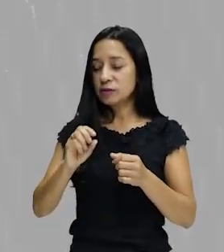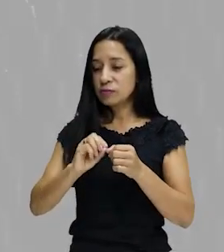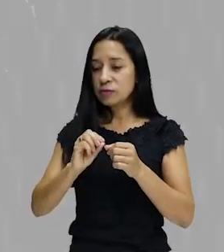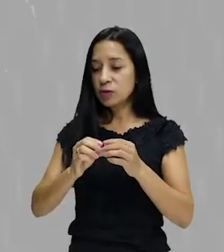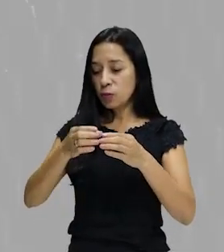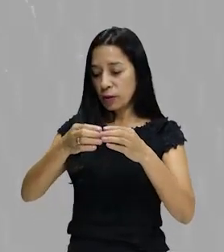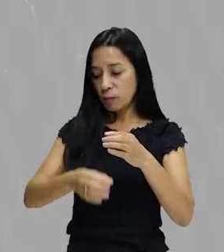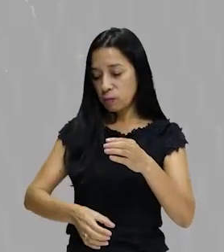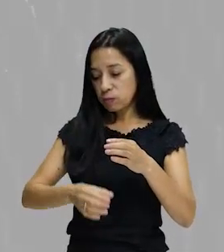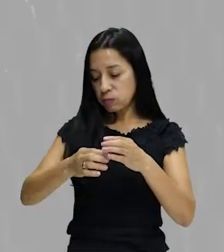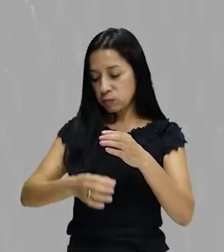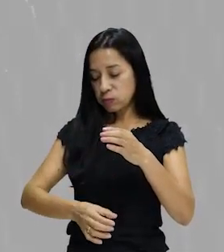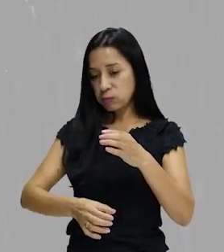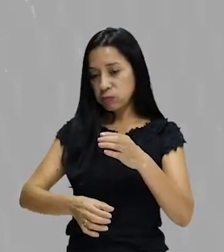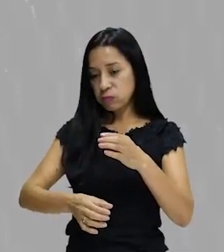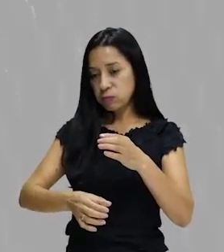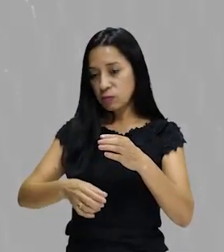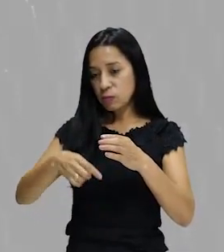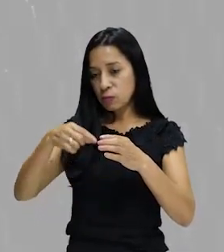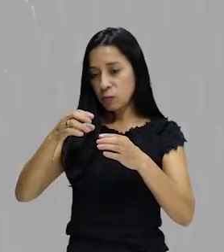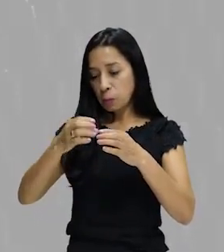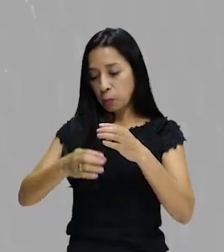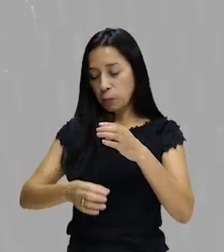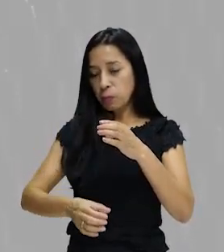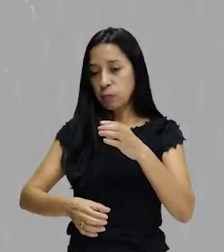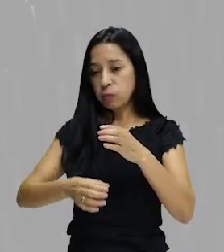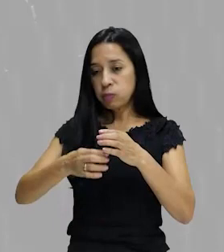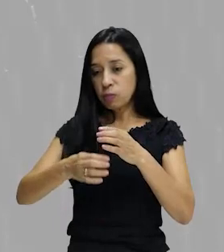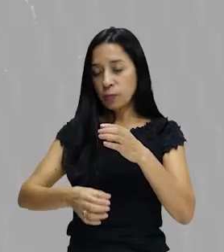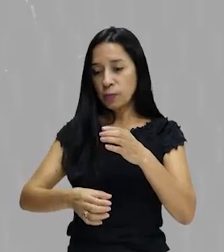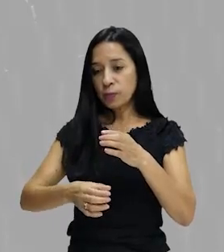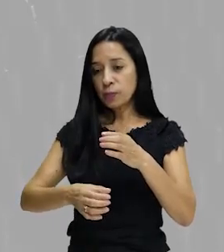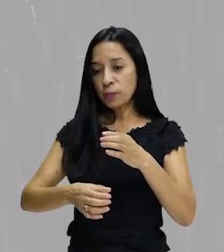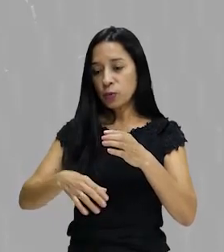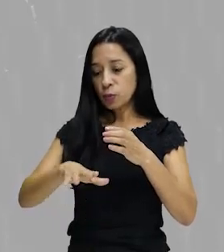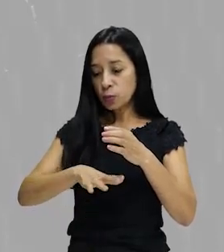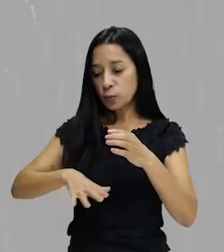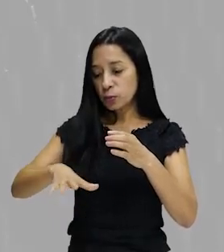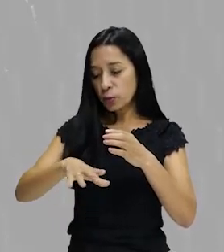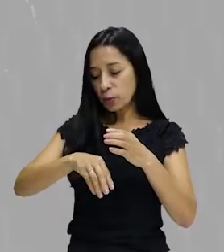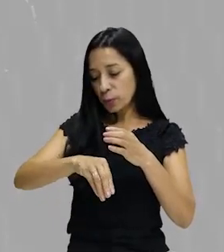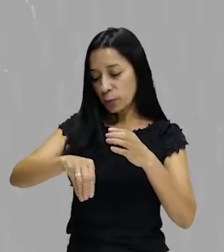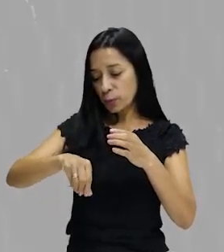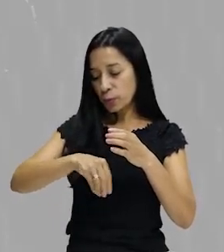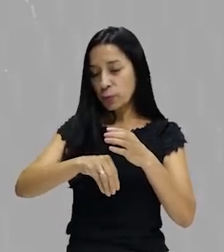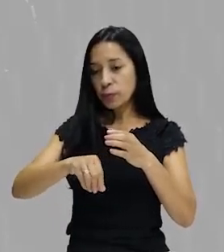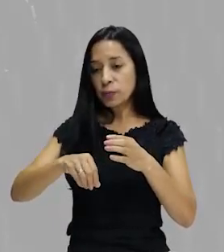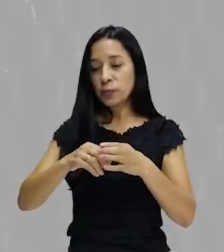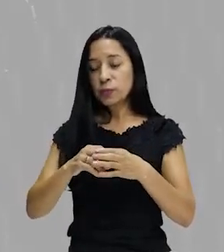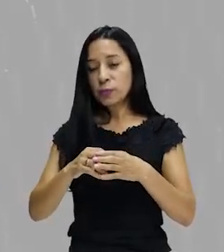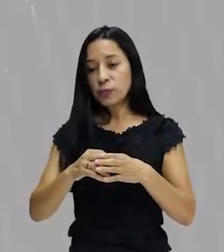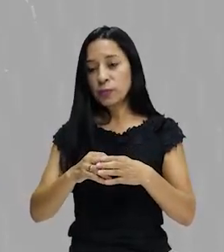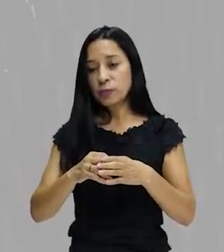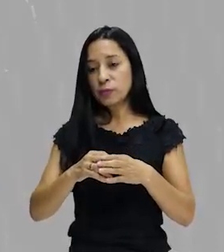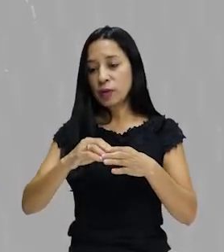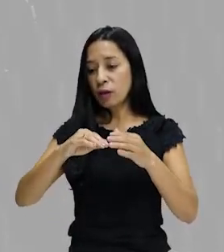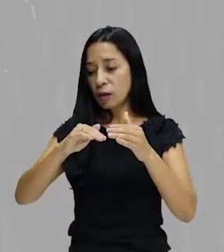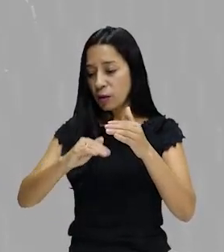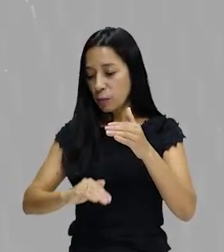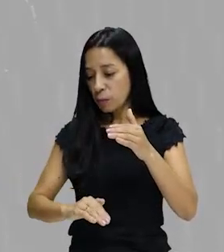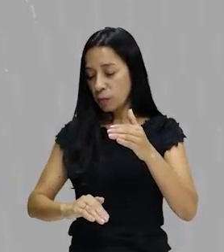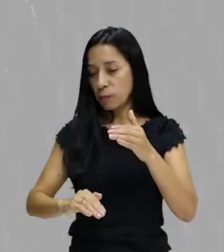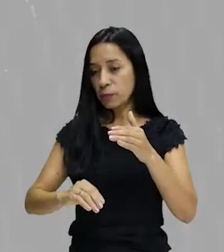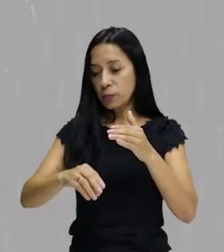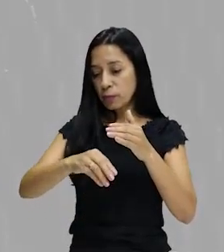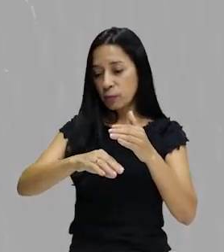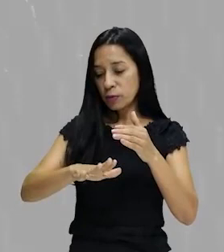que essa estaca ela seja fincada no solo, certo? Ela seja empurrada para o